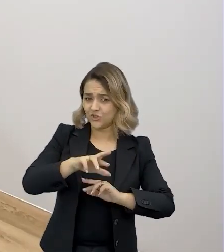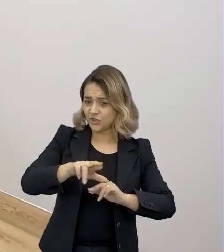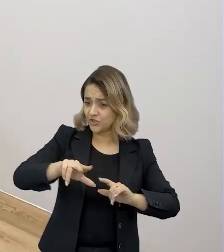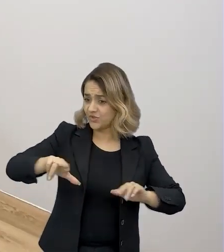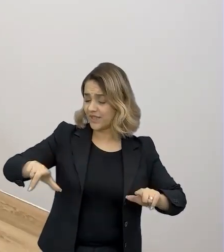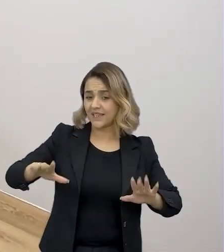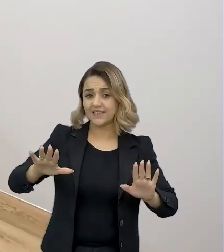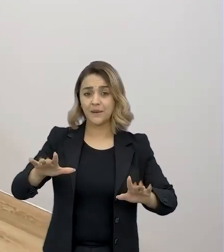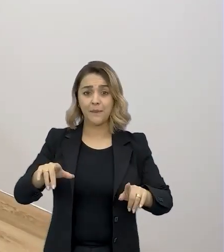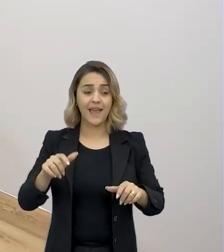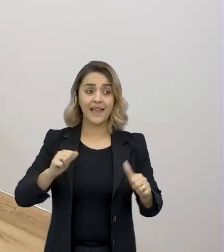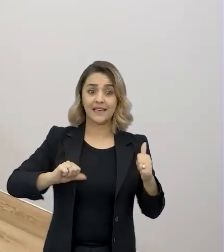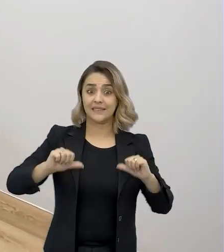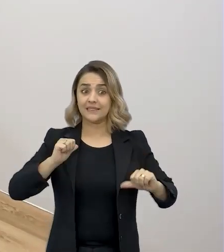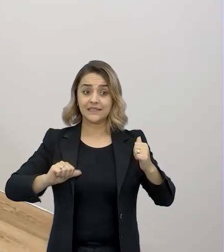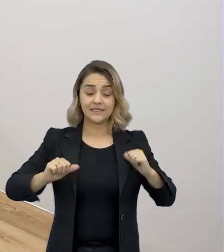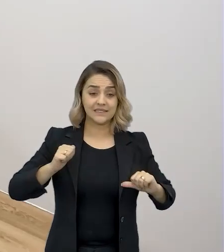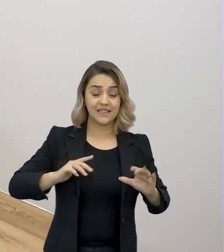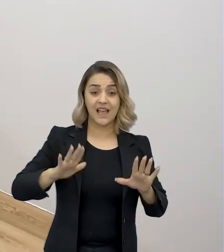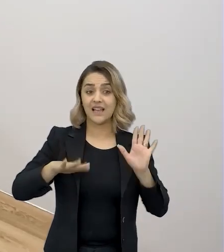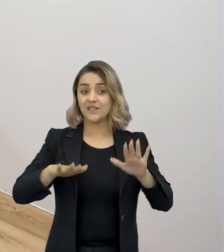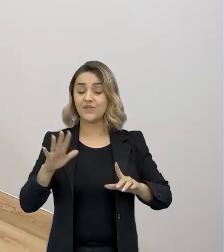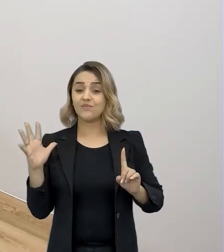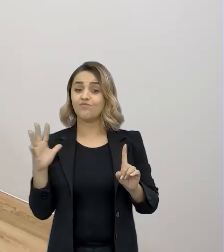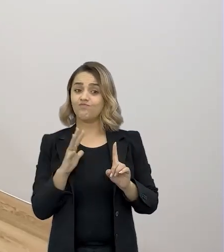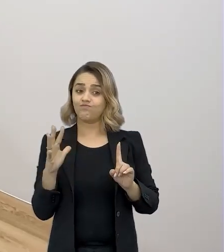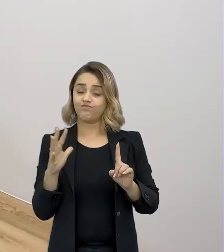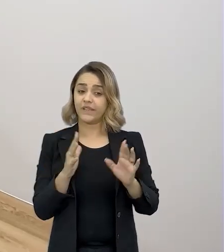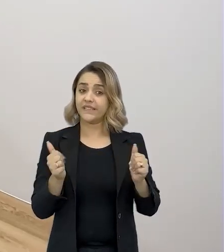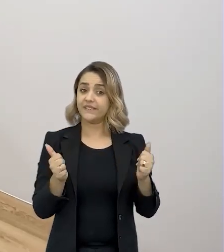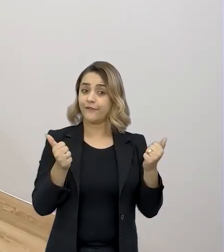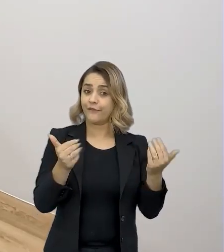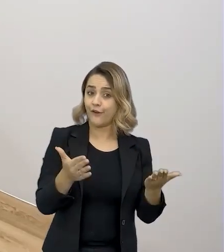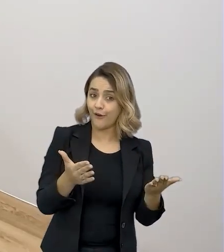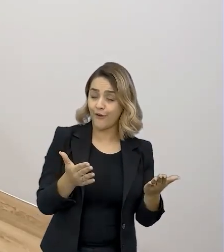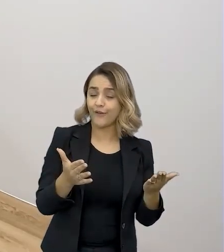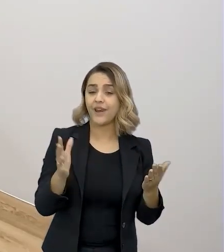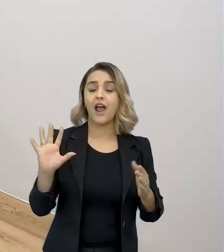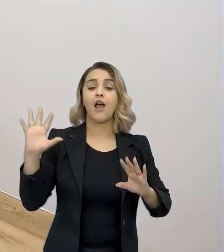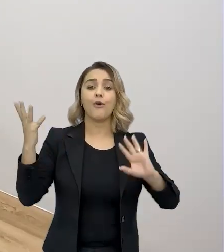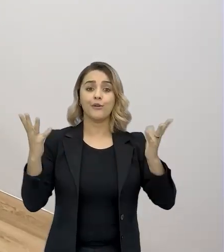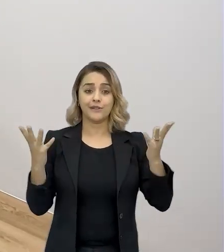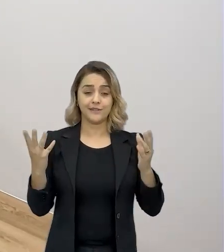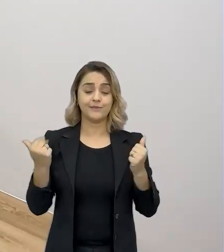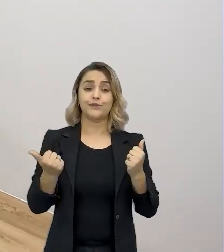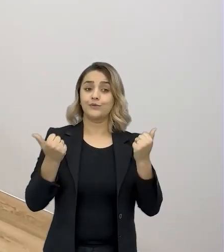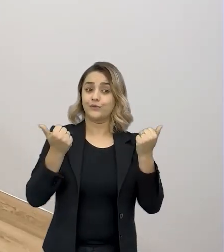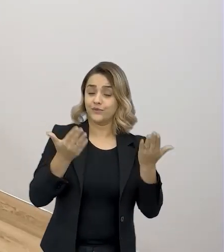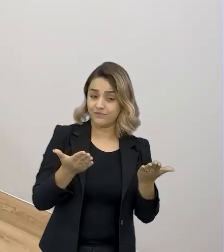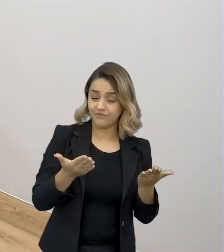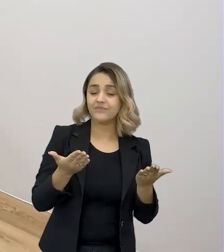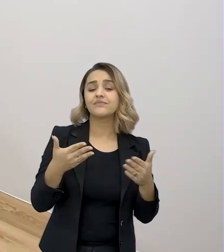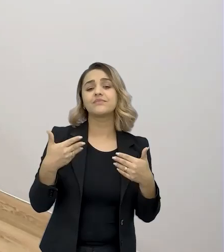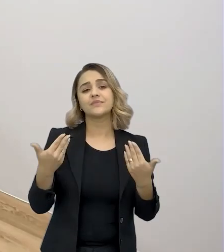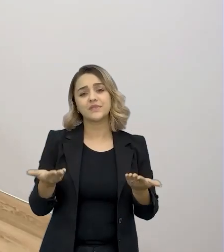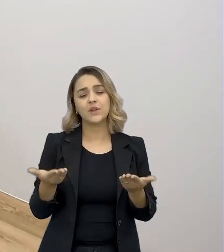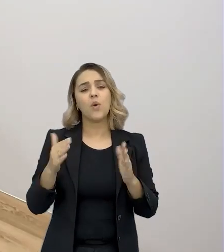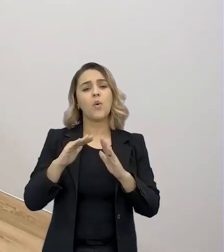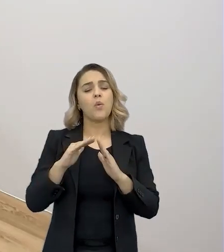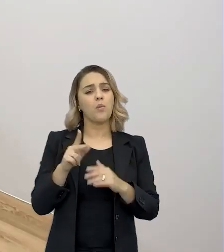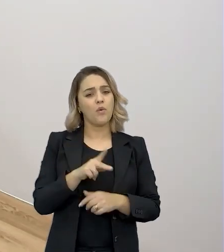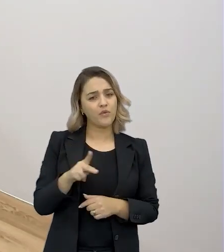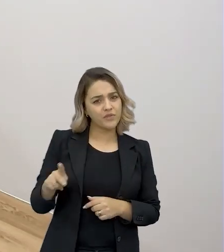vezes interferências externas, Sim. tá? Acontecimentos externos. Então, os professores,